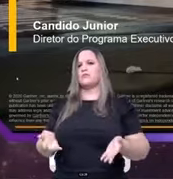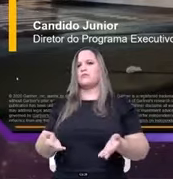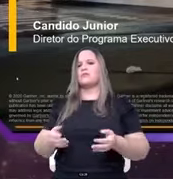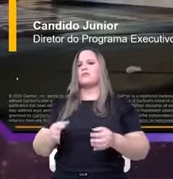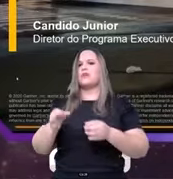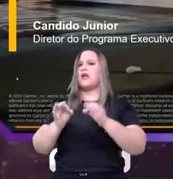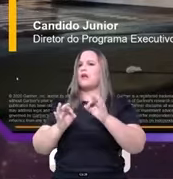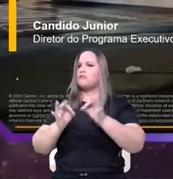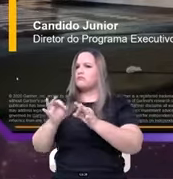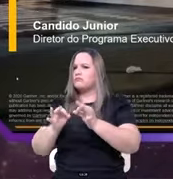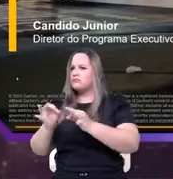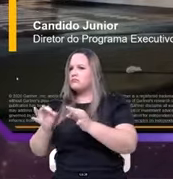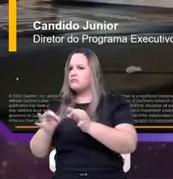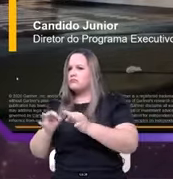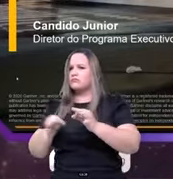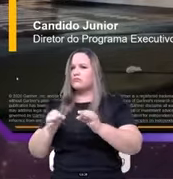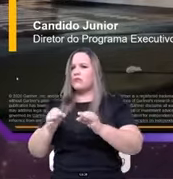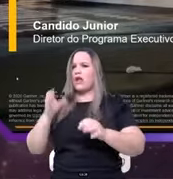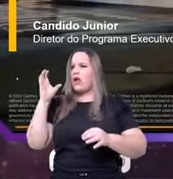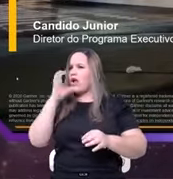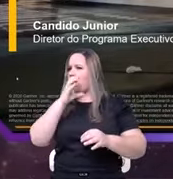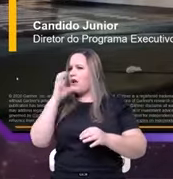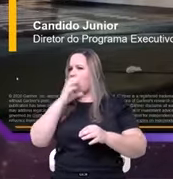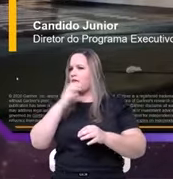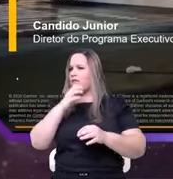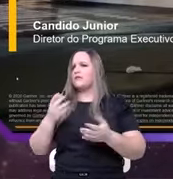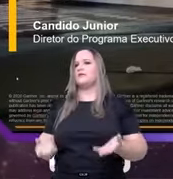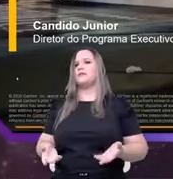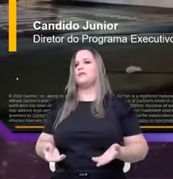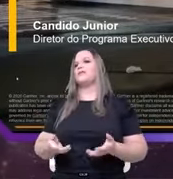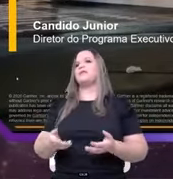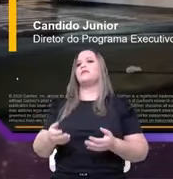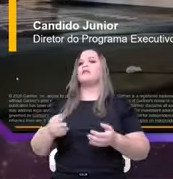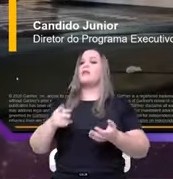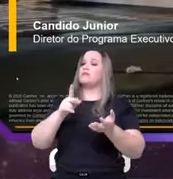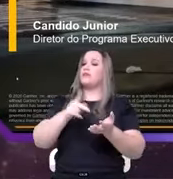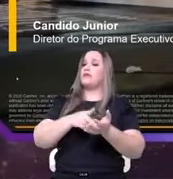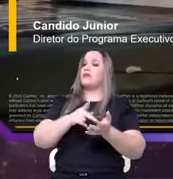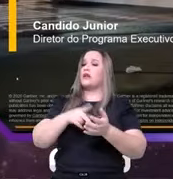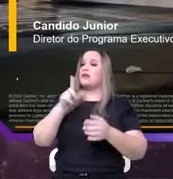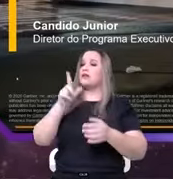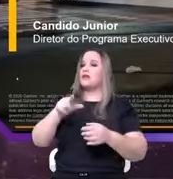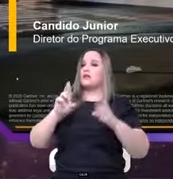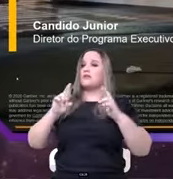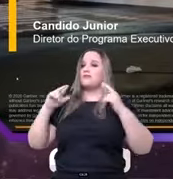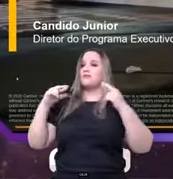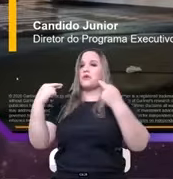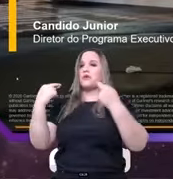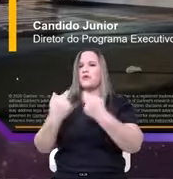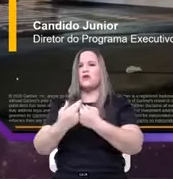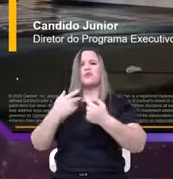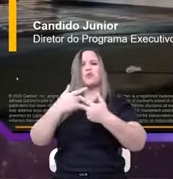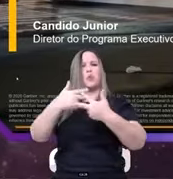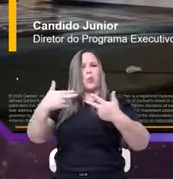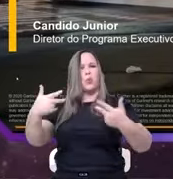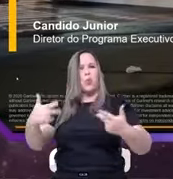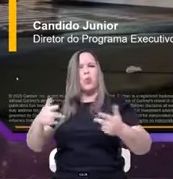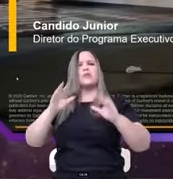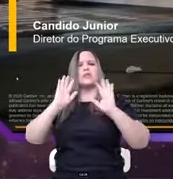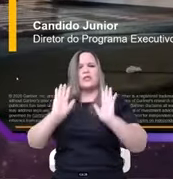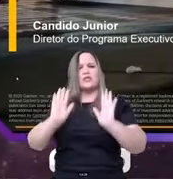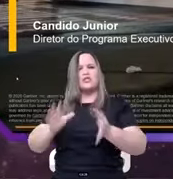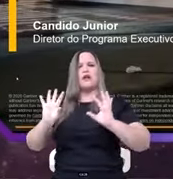ágeis fazem parte de todo esse processo. Então, na verdade, é a reunião de todas essas ações que nós já havíamos conversado